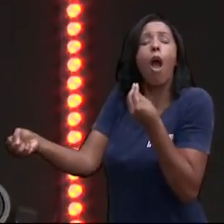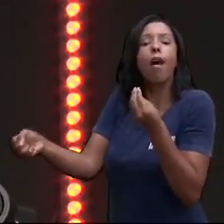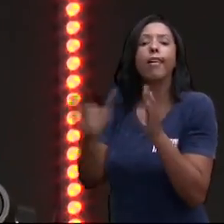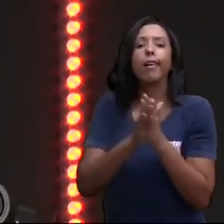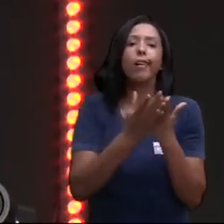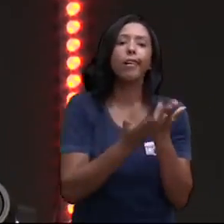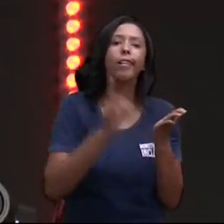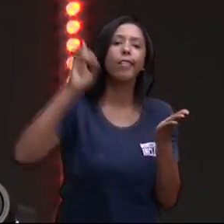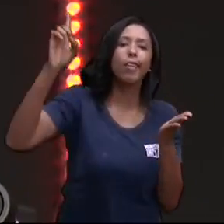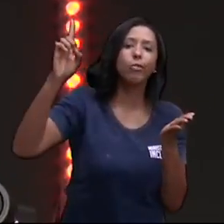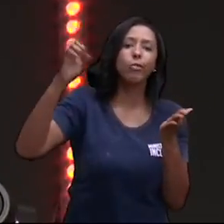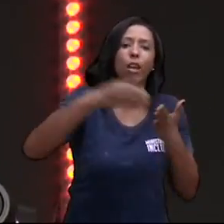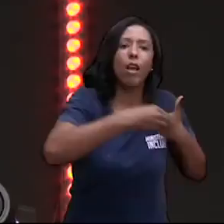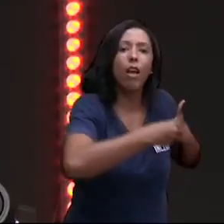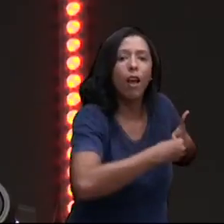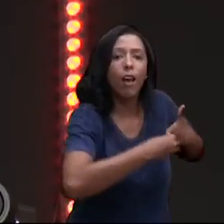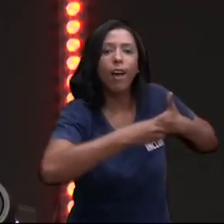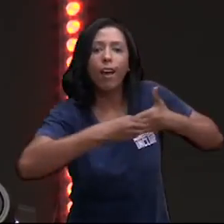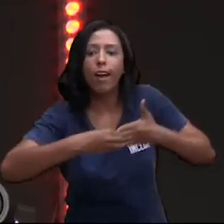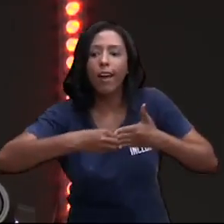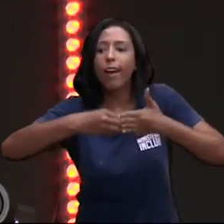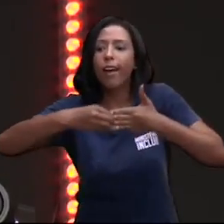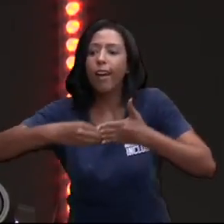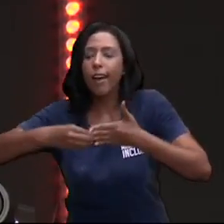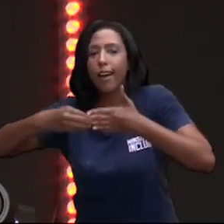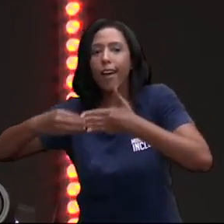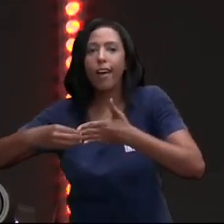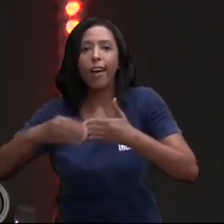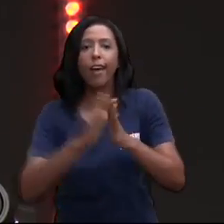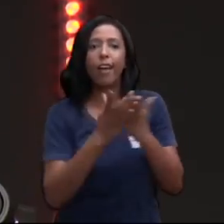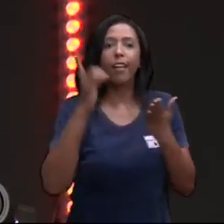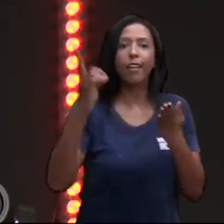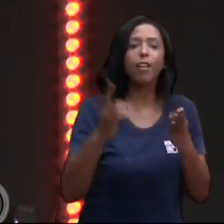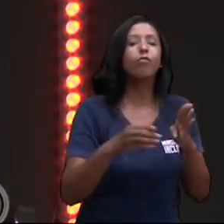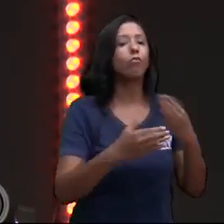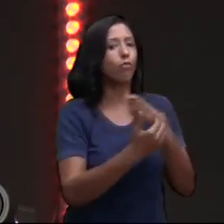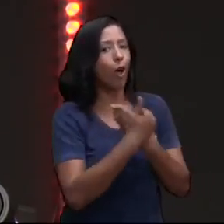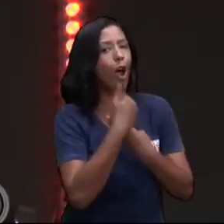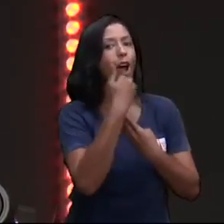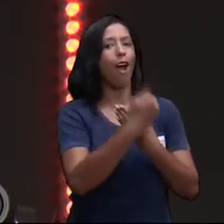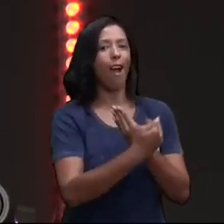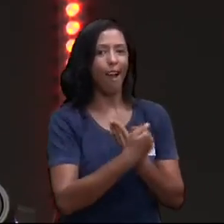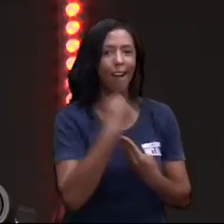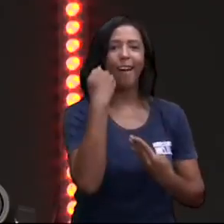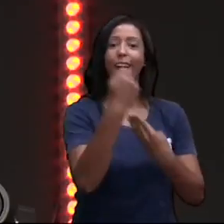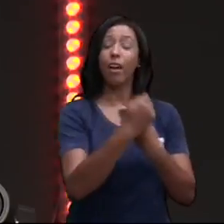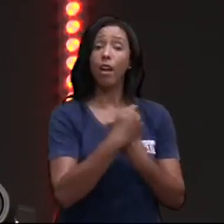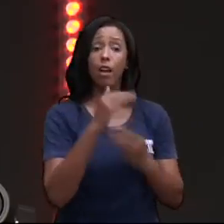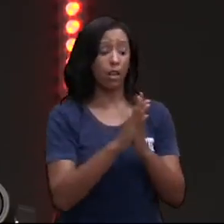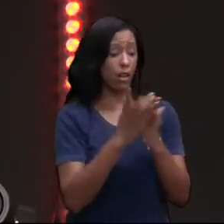orientação de Deus e aqui está a regra para vida abundante aqui está